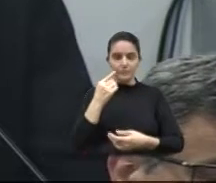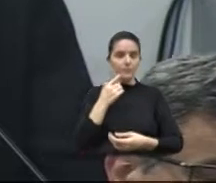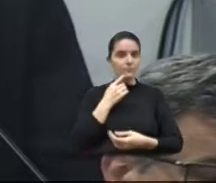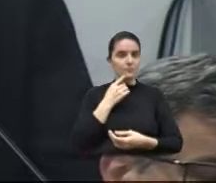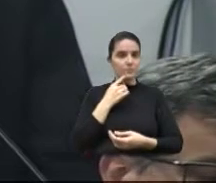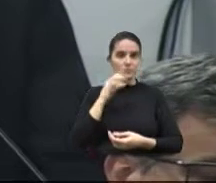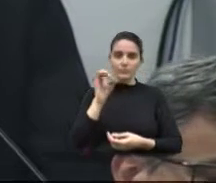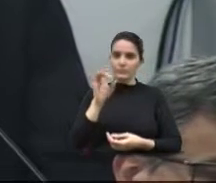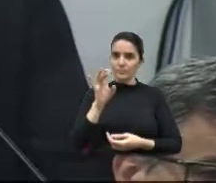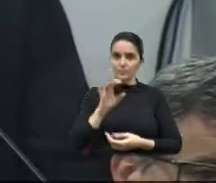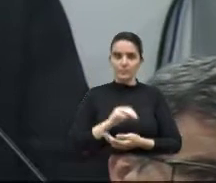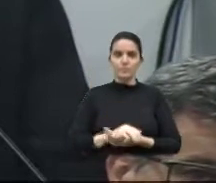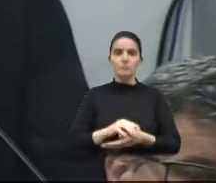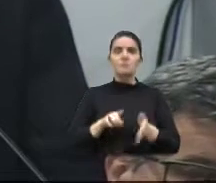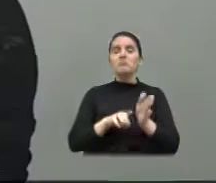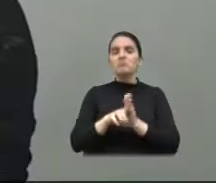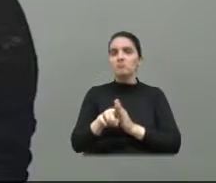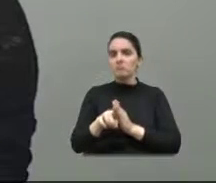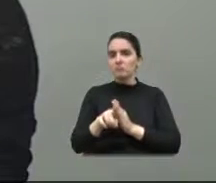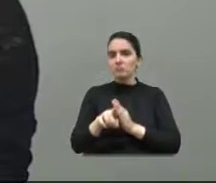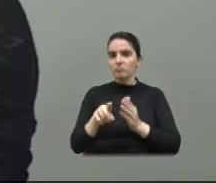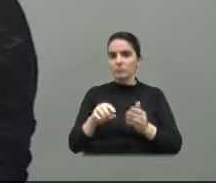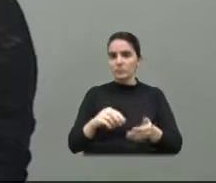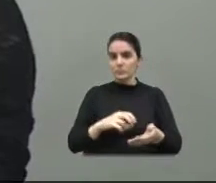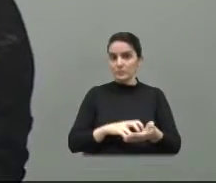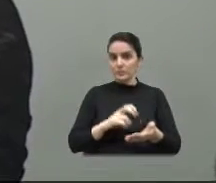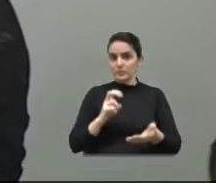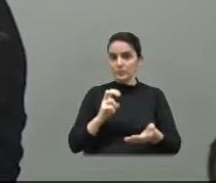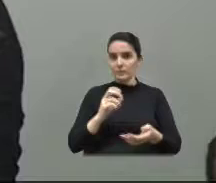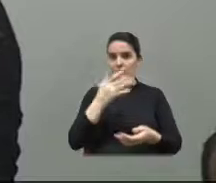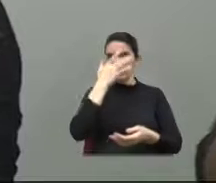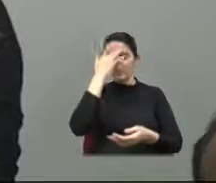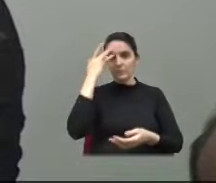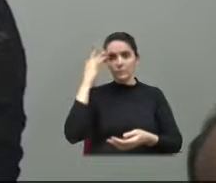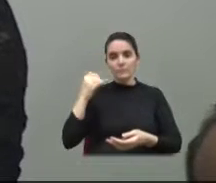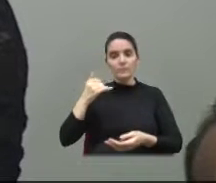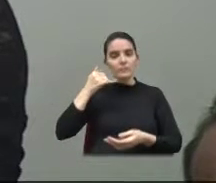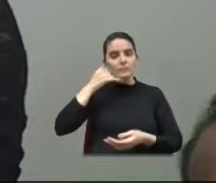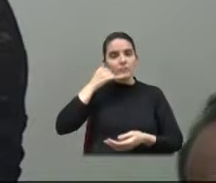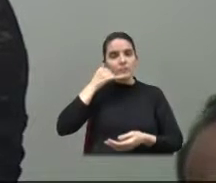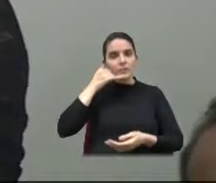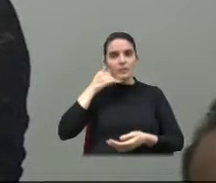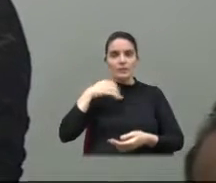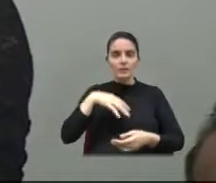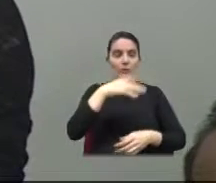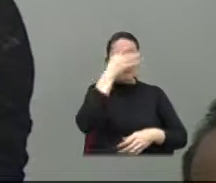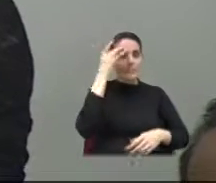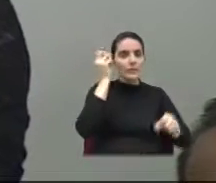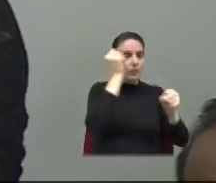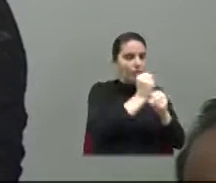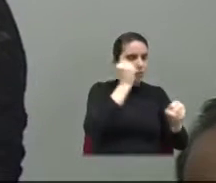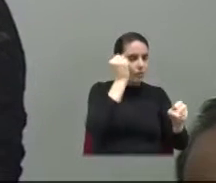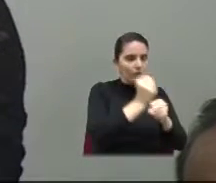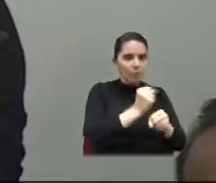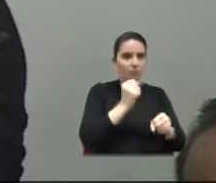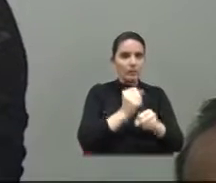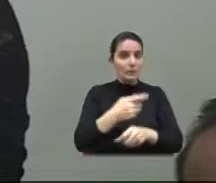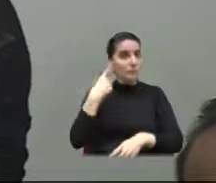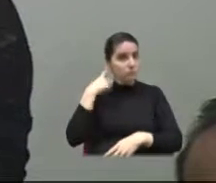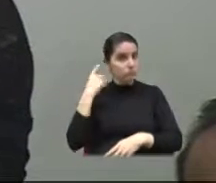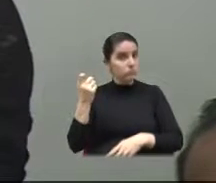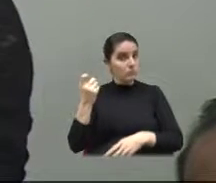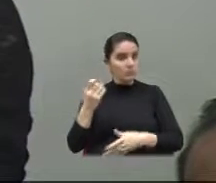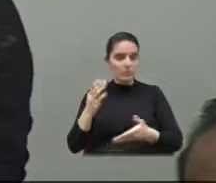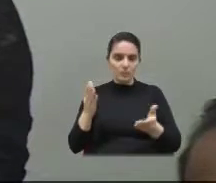É só um questionamento. Cedo uma pessoa ligou que tinha pedreiro batendo lá. né? E agora, o meu assessor